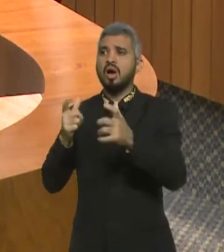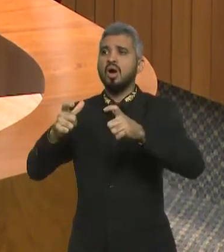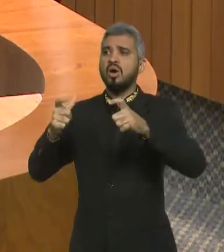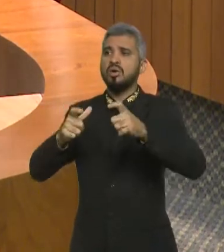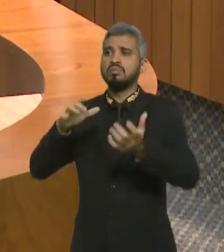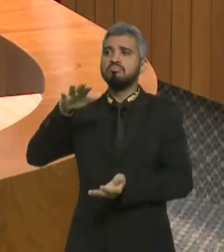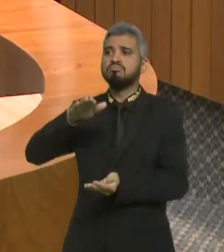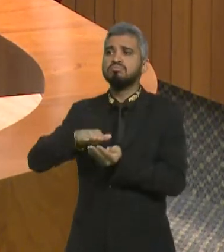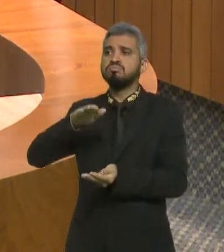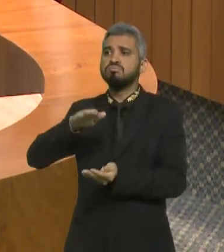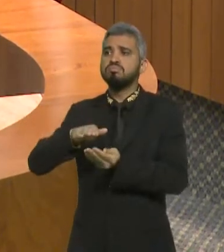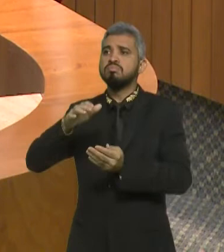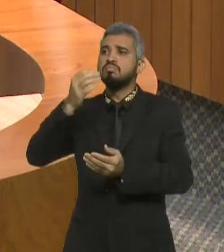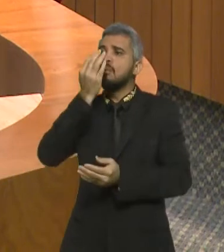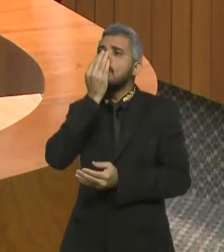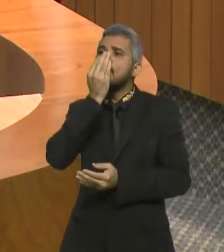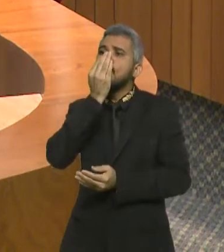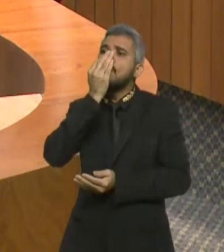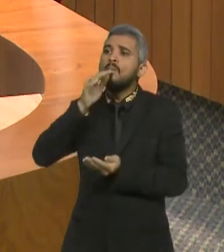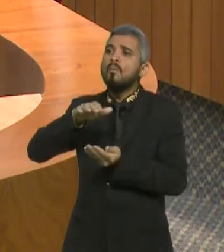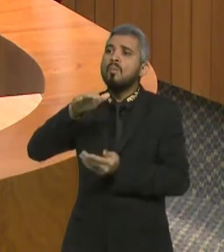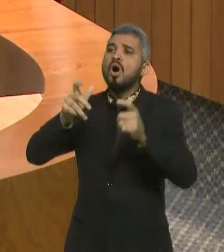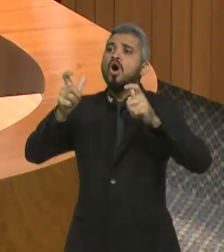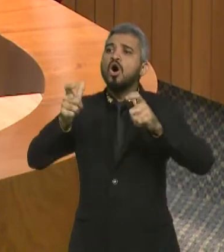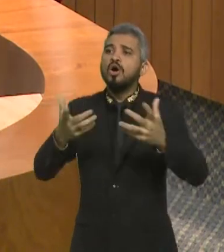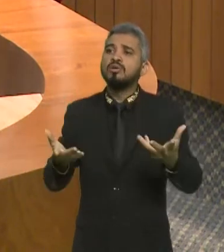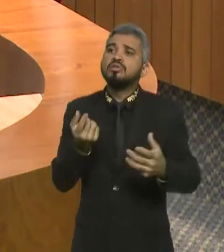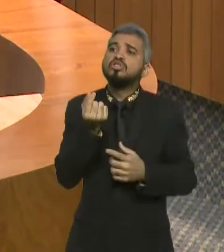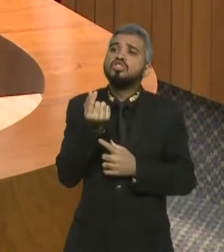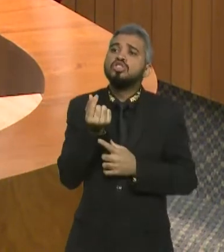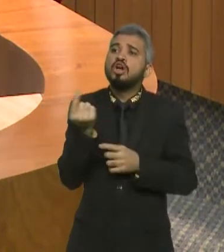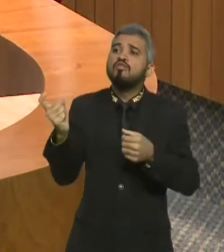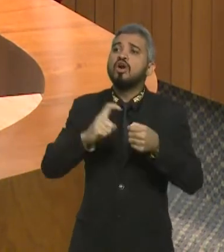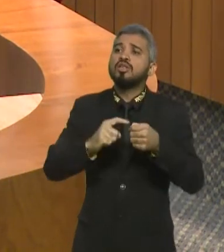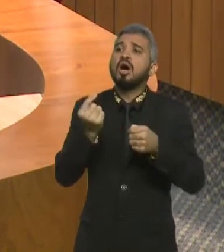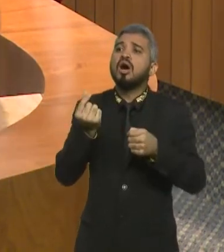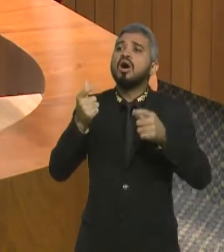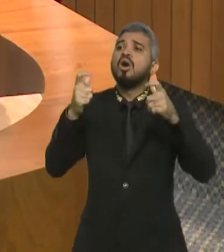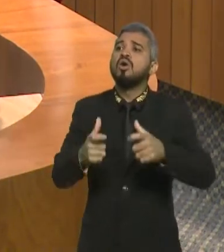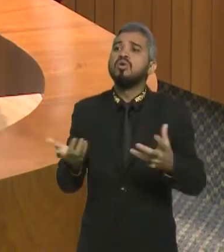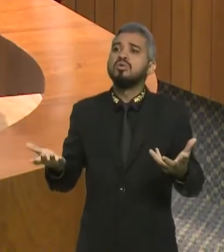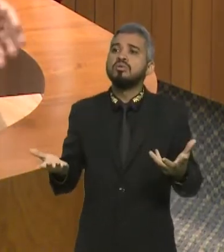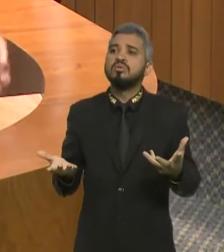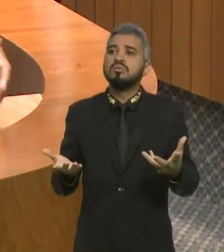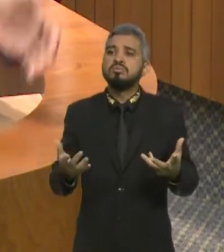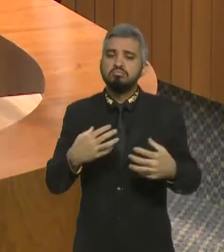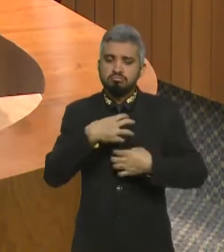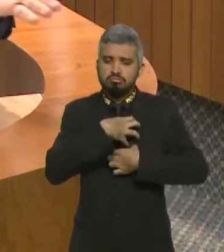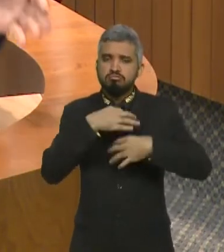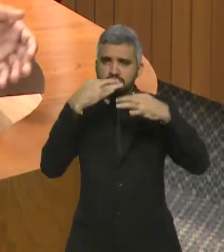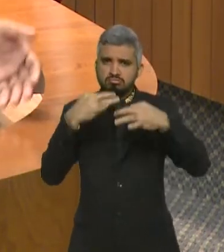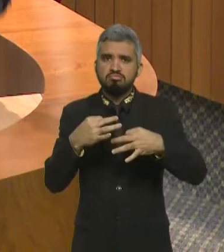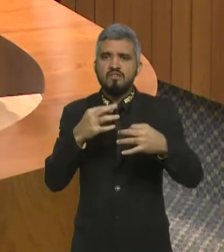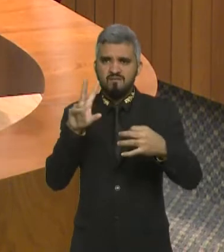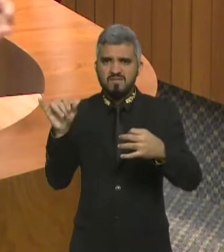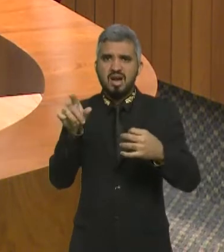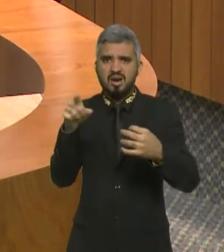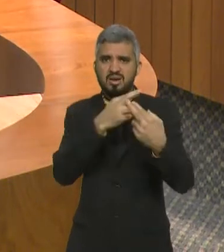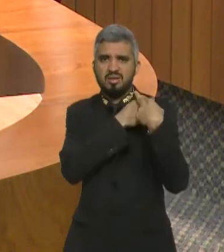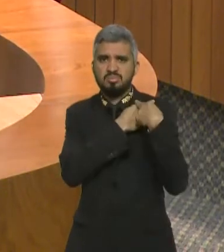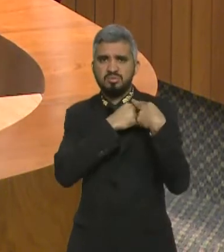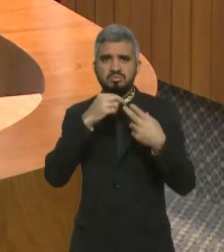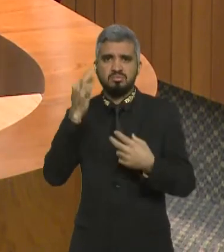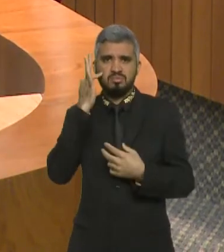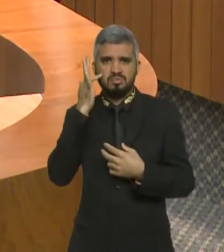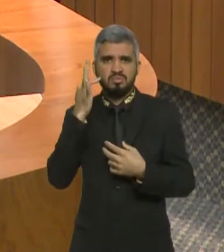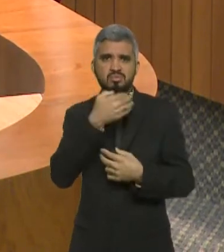dinheiro dos respiradores? A população quer saber e com certeza serão responsabilizados por isso. Deputado Wellington, fiscalizando,